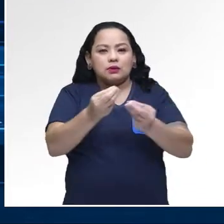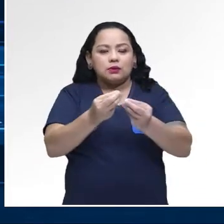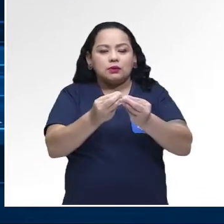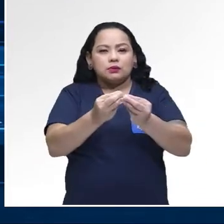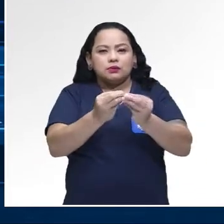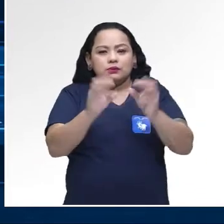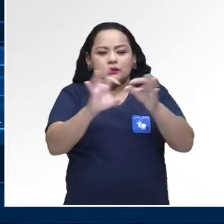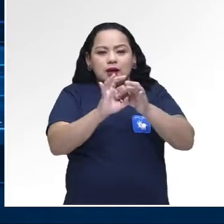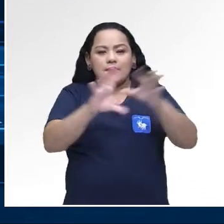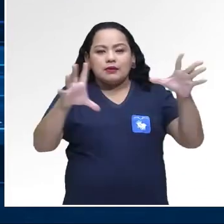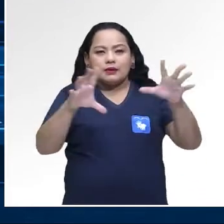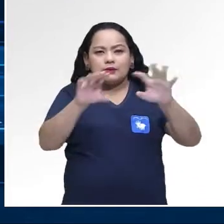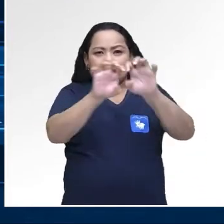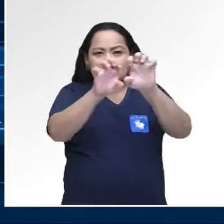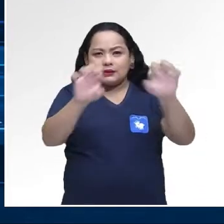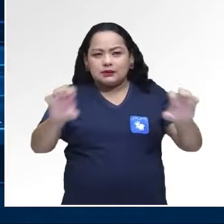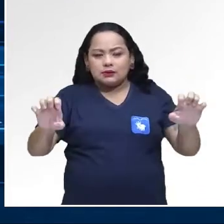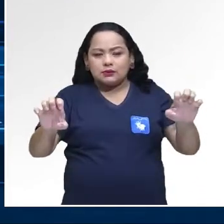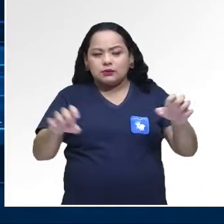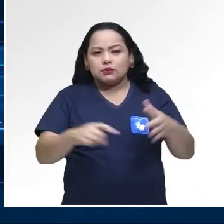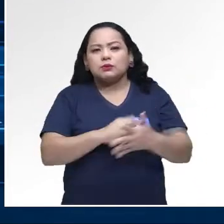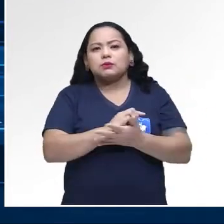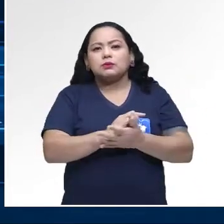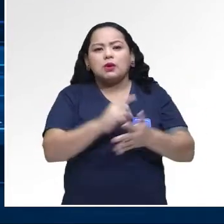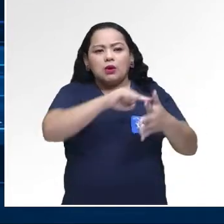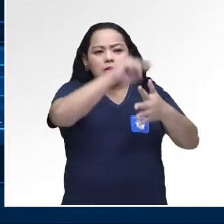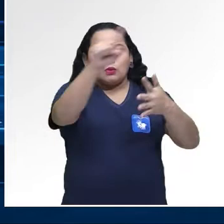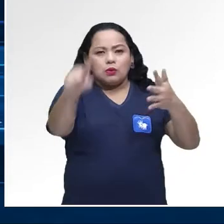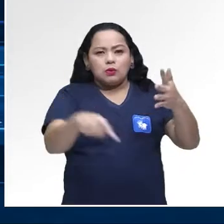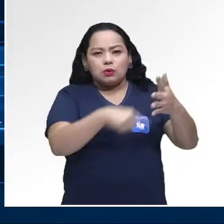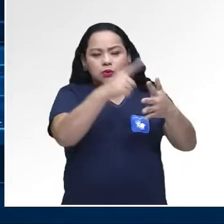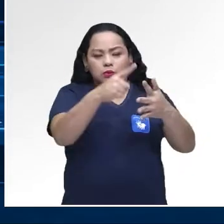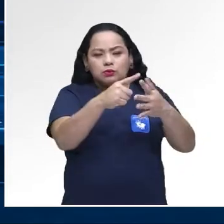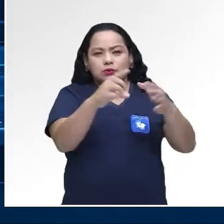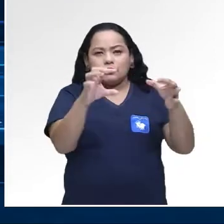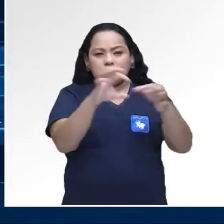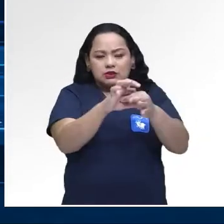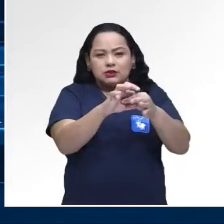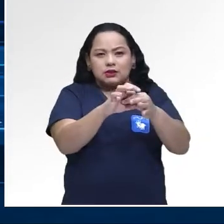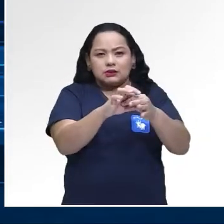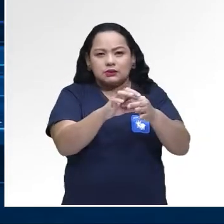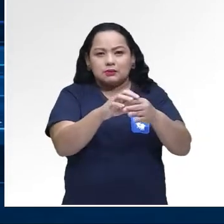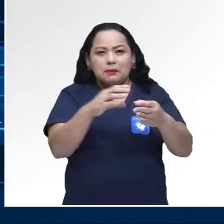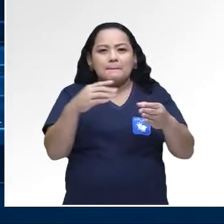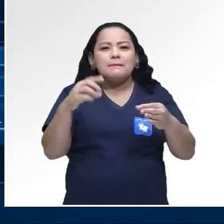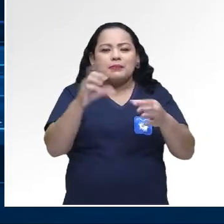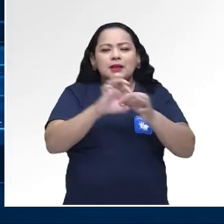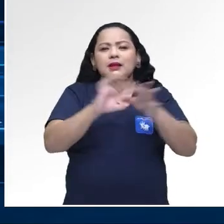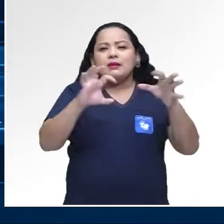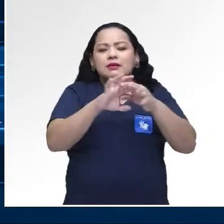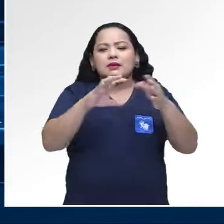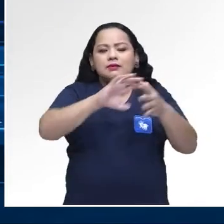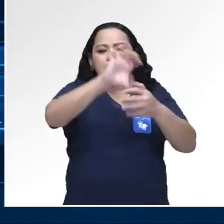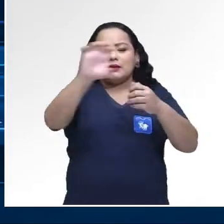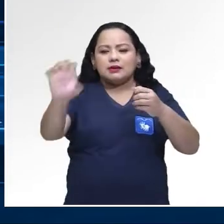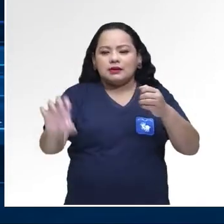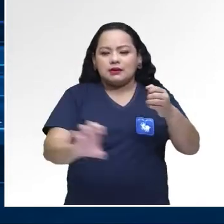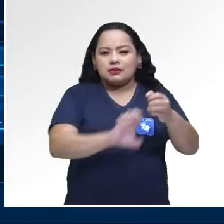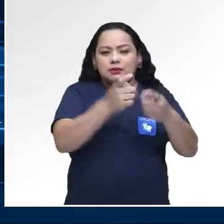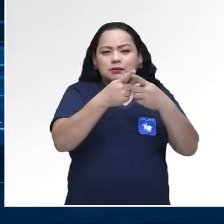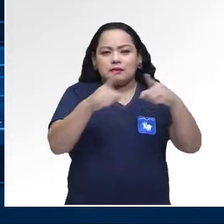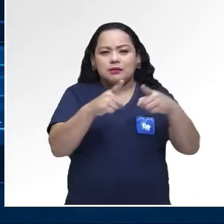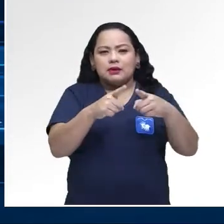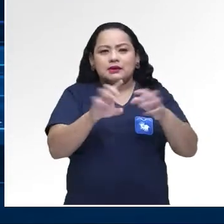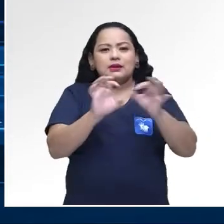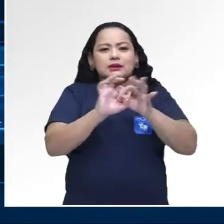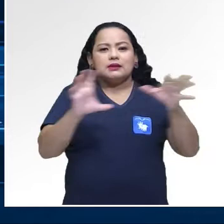circuito aberto ou fechado. Circuito fechado, a corrente passa, circuito aberto, ela não passa, né? Então, como essa lâmpada está